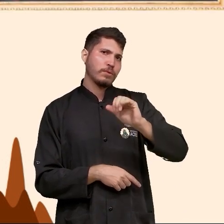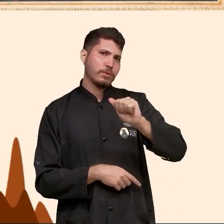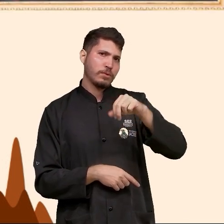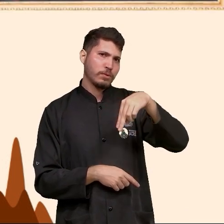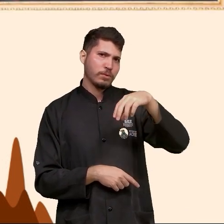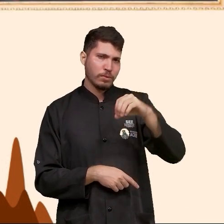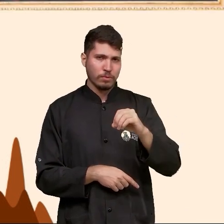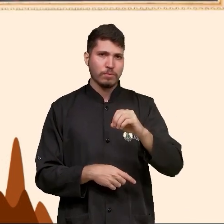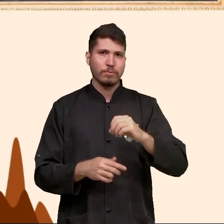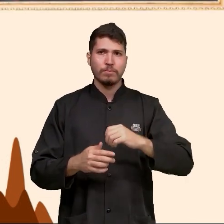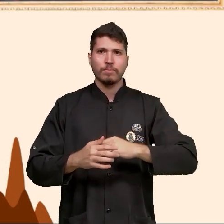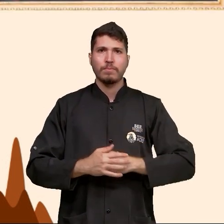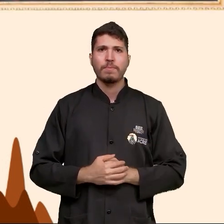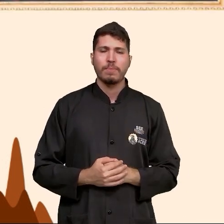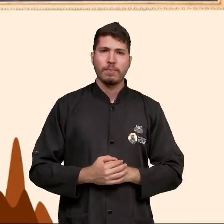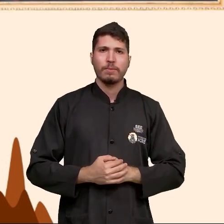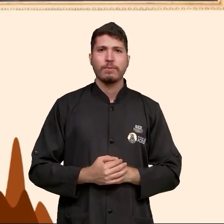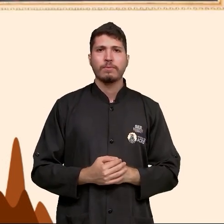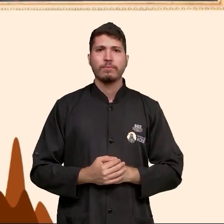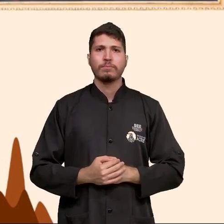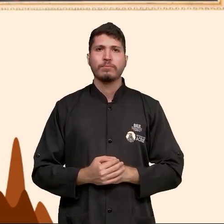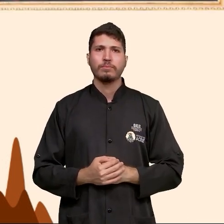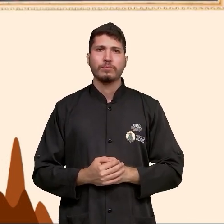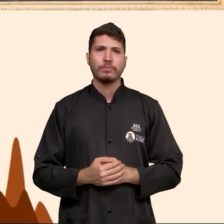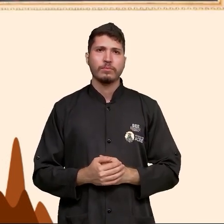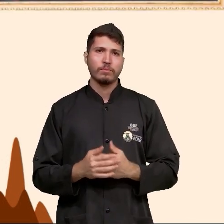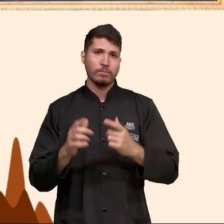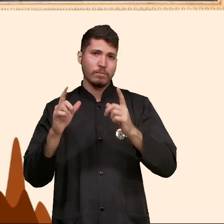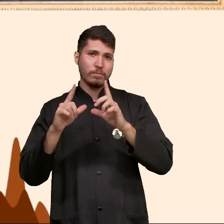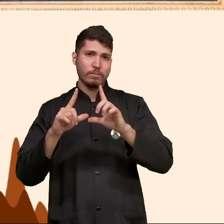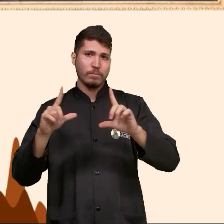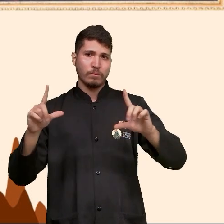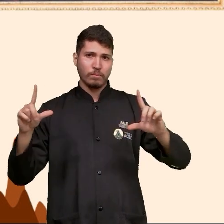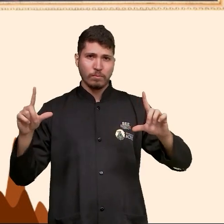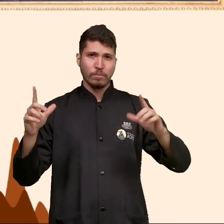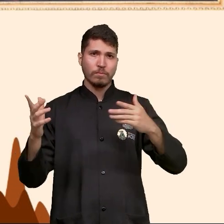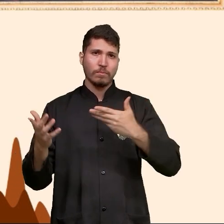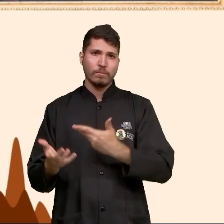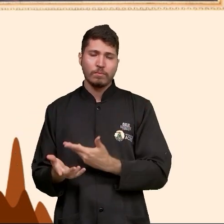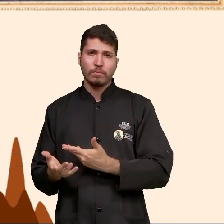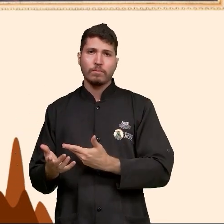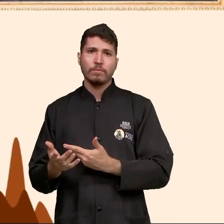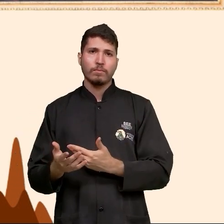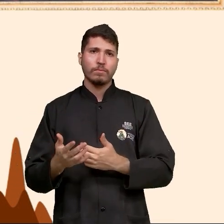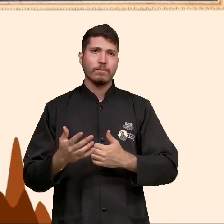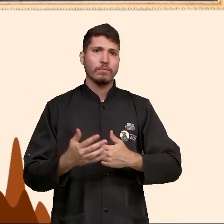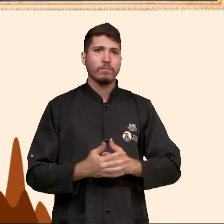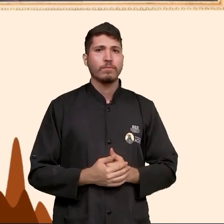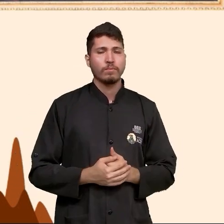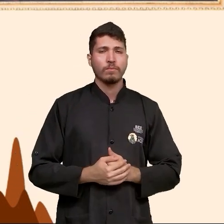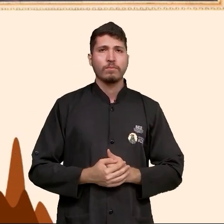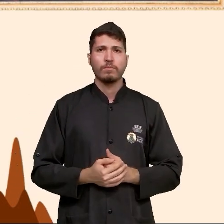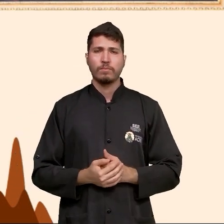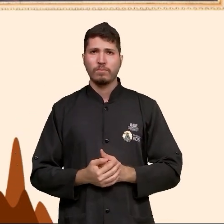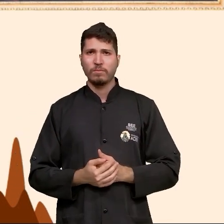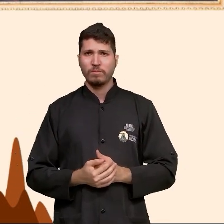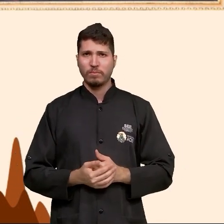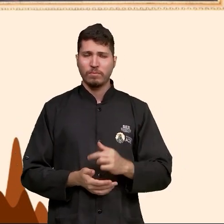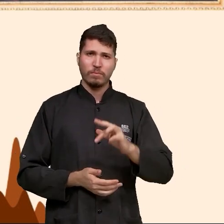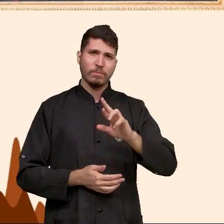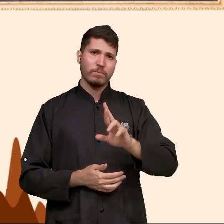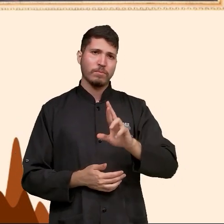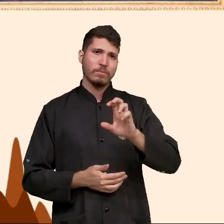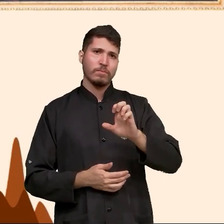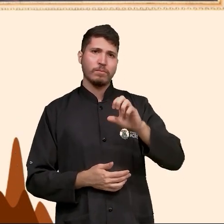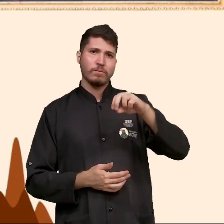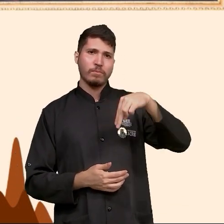Renascimento. Essa obra aí, a Santa Ceia, que representa muito bem esse período da arte religiosa. Então, no Renascimento